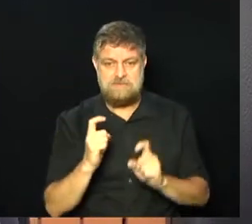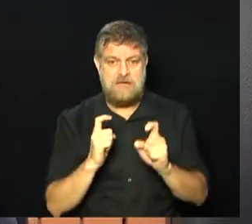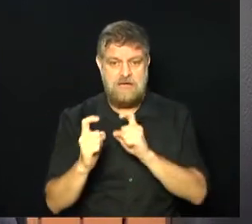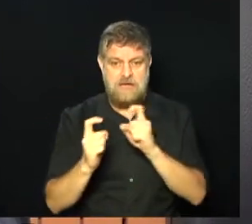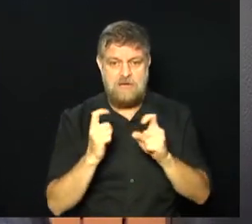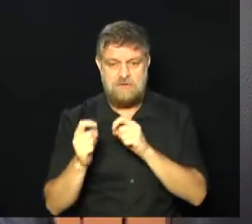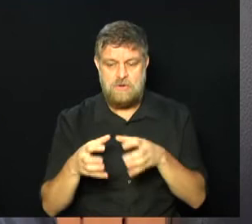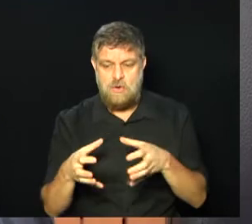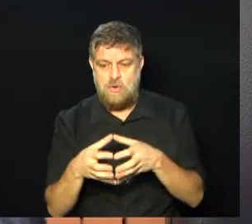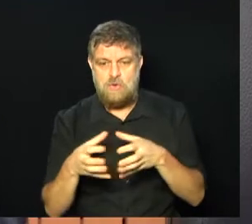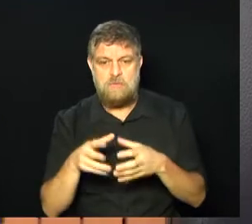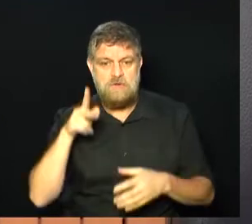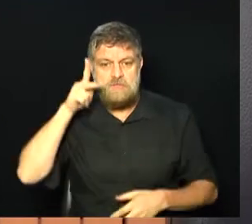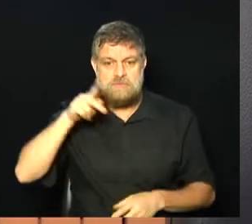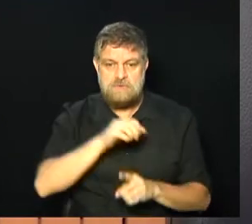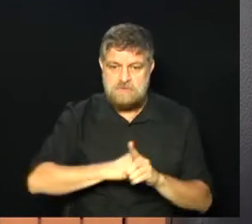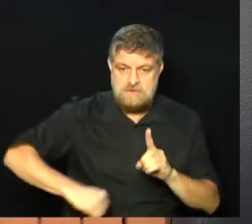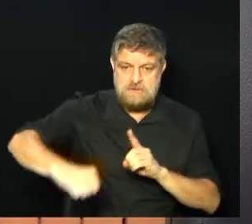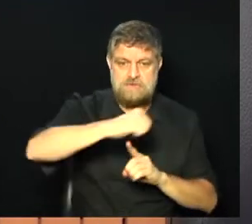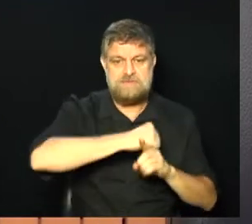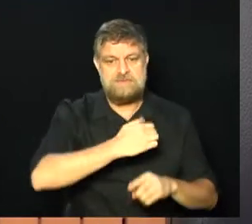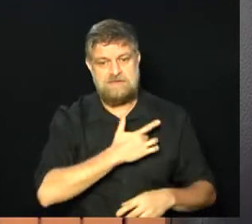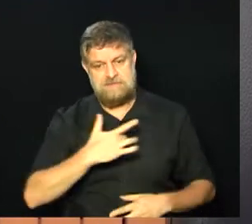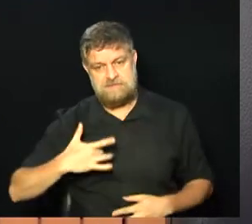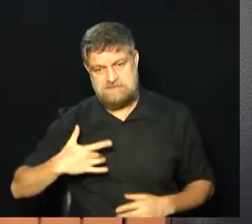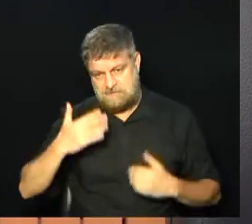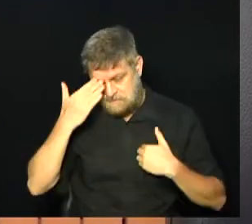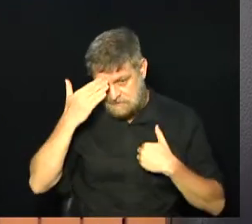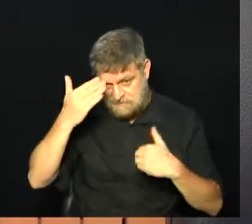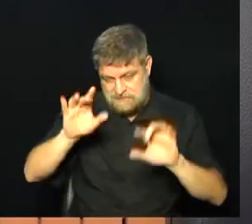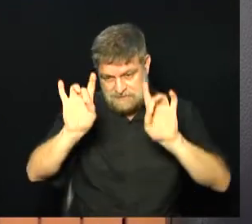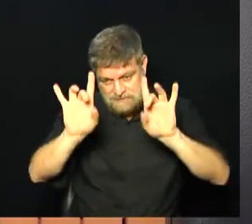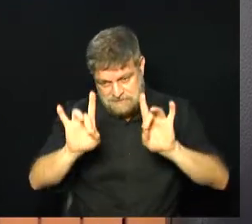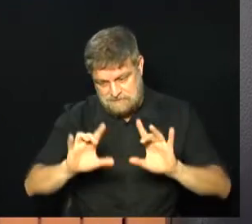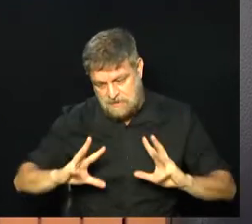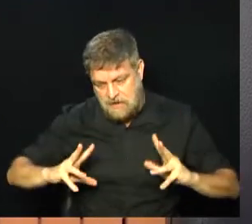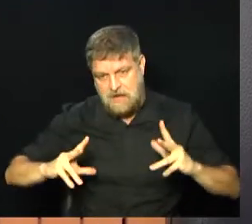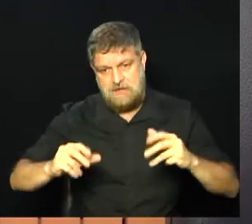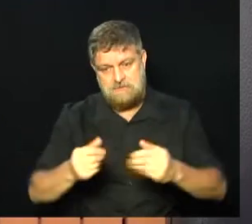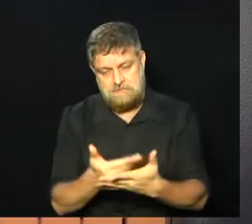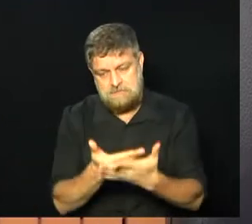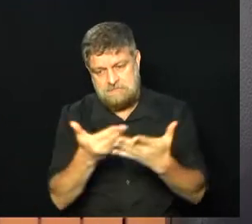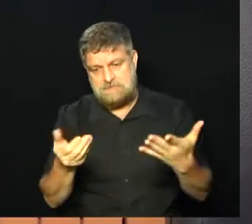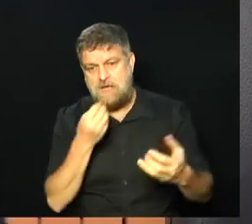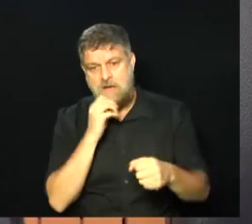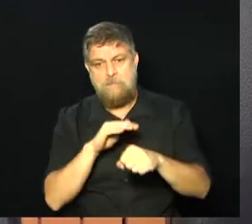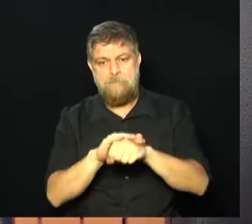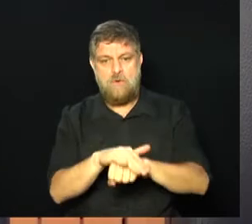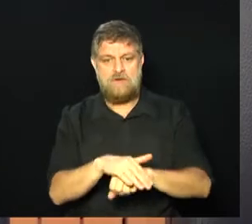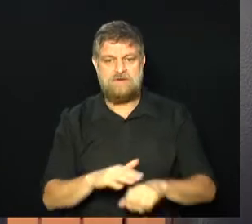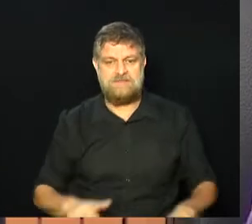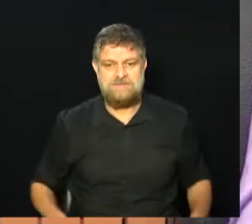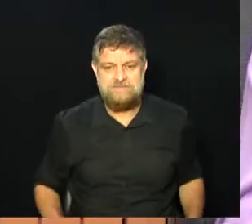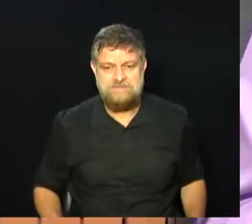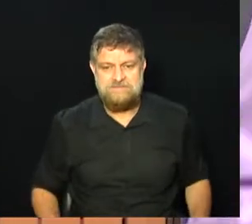nossa Comissão de Política Social e Saúde, com agradecimento especial a todos vocês. Uma boa noite a todos.